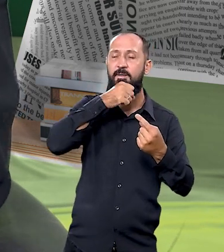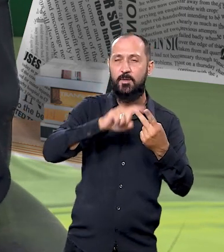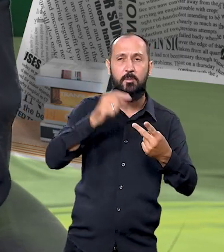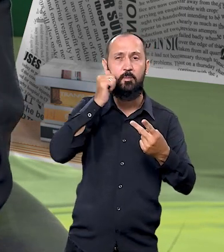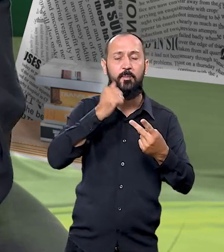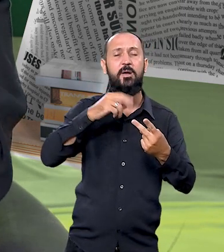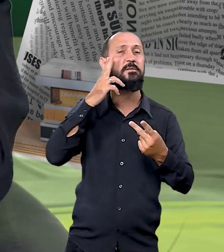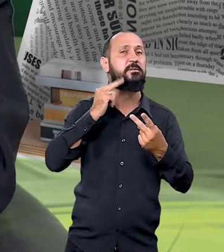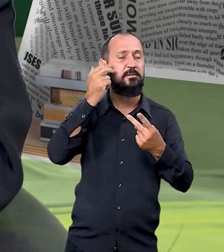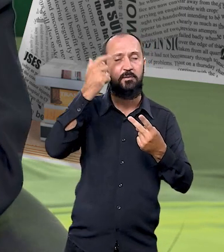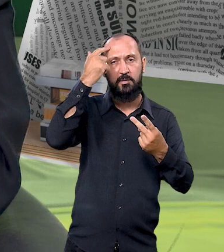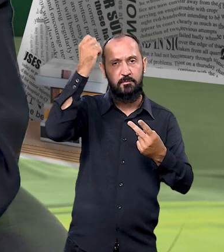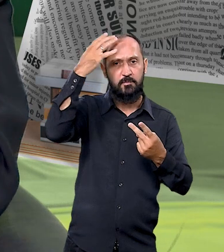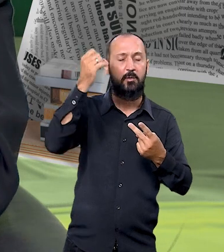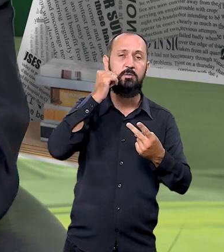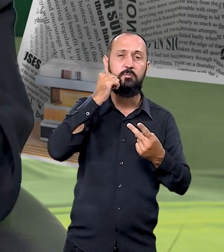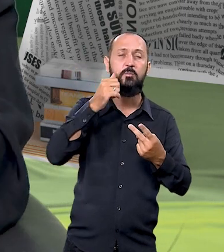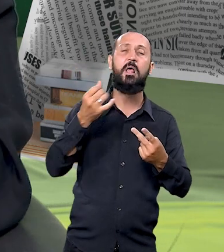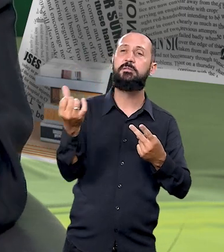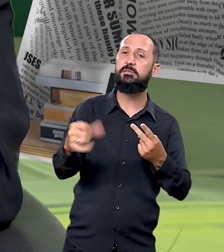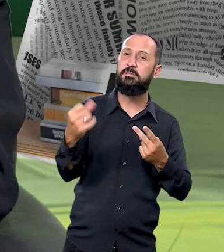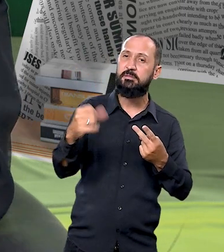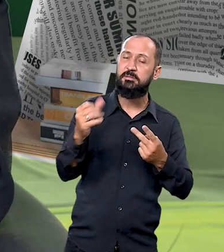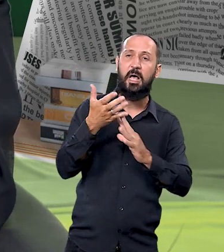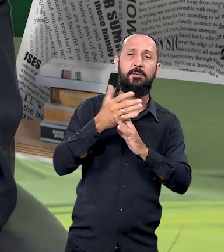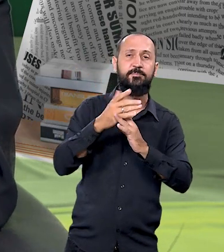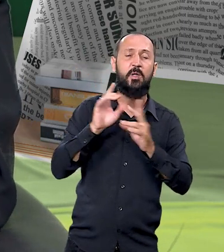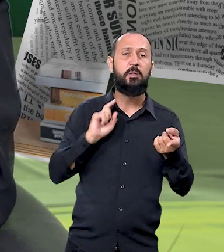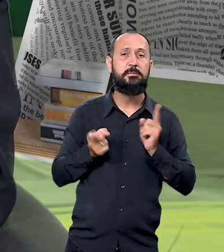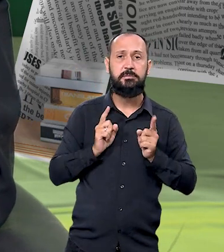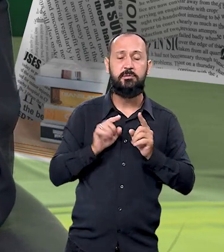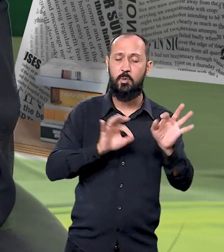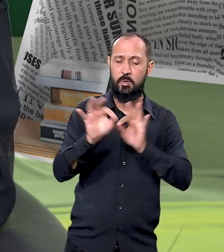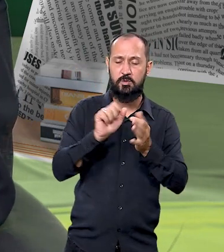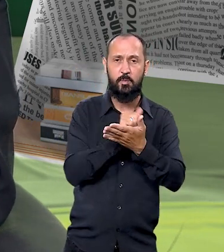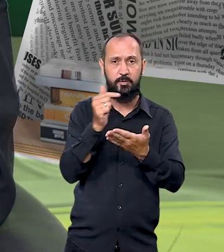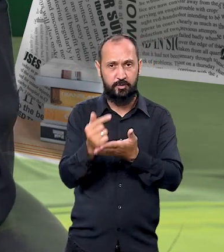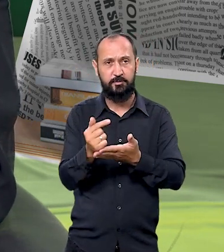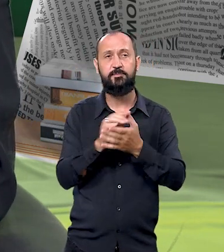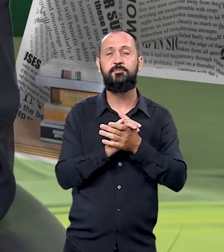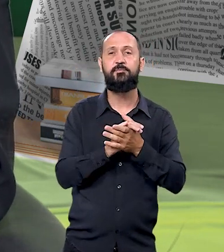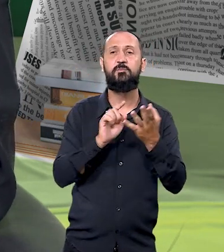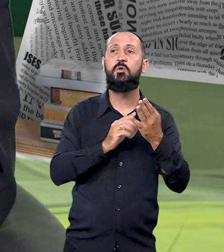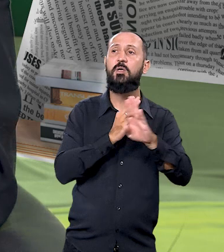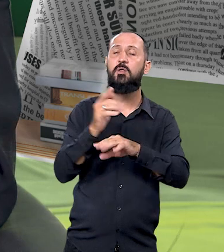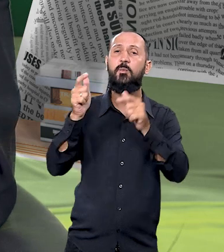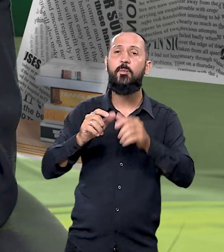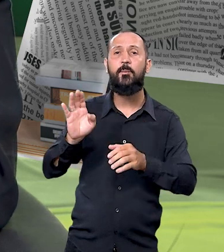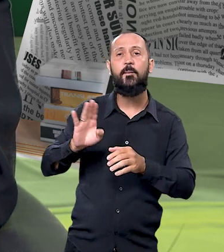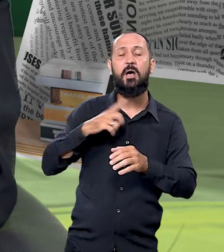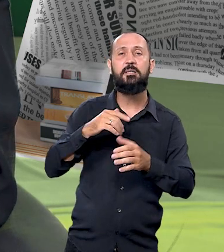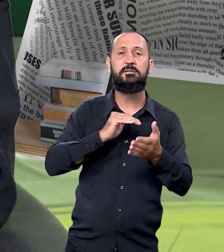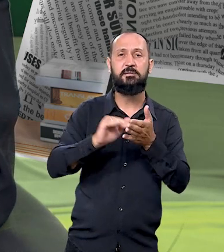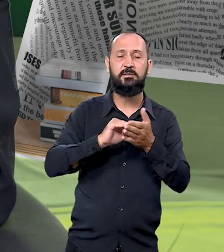negras, já tem algumas ideias com as mulheres lésbicas, bissexuais e transexuais, uma agenda está sendo construída nos bairros